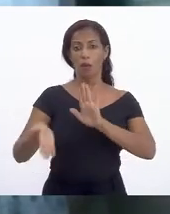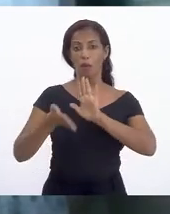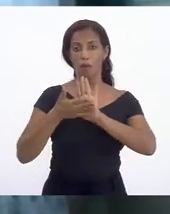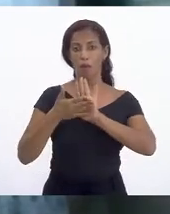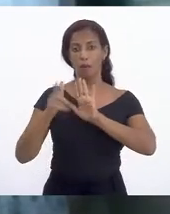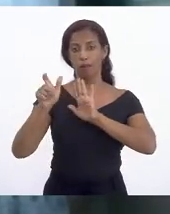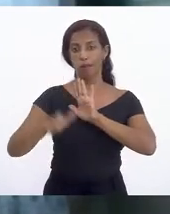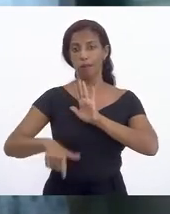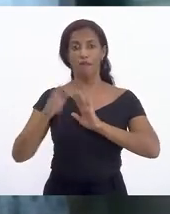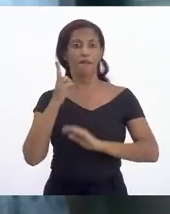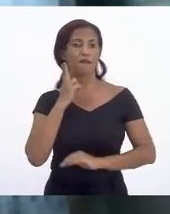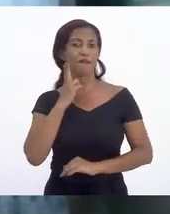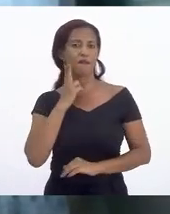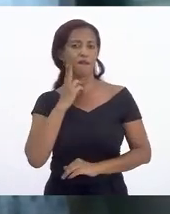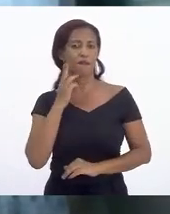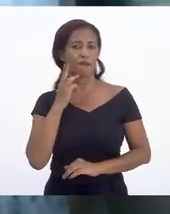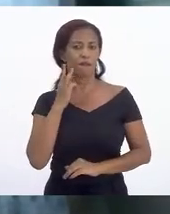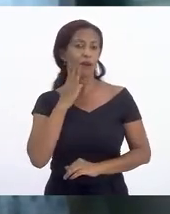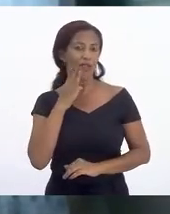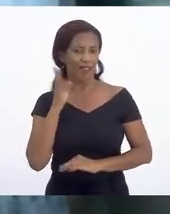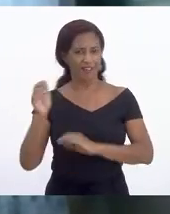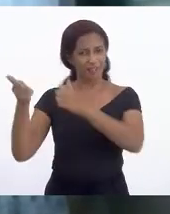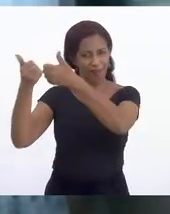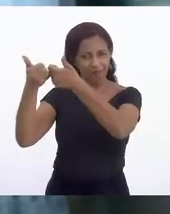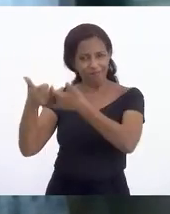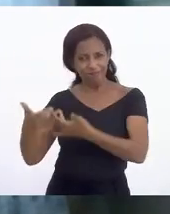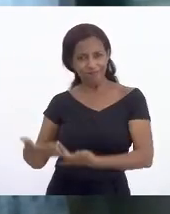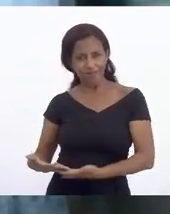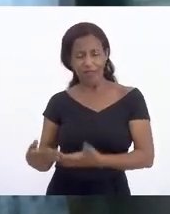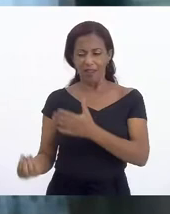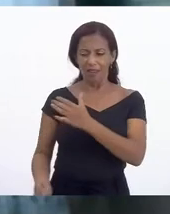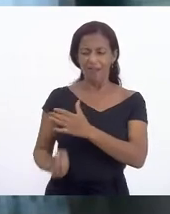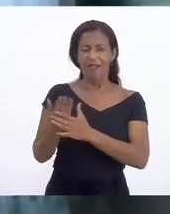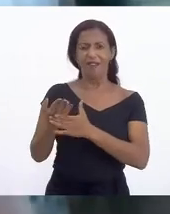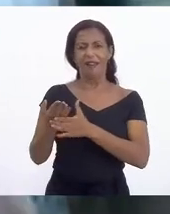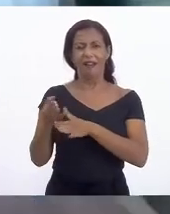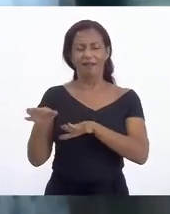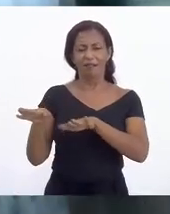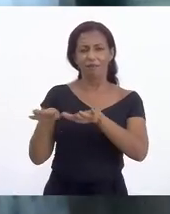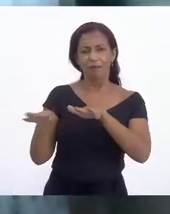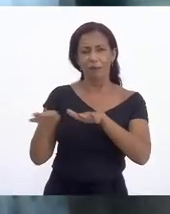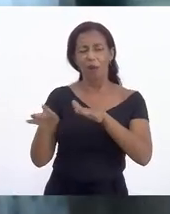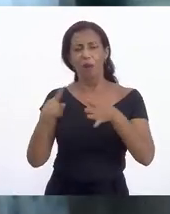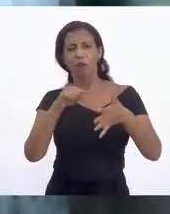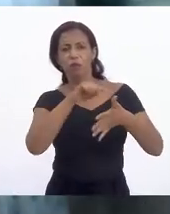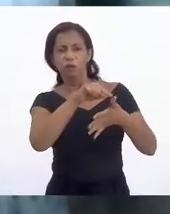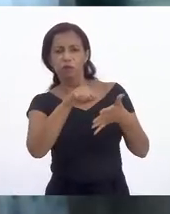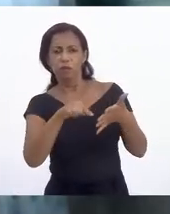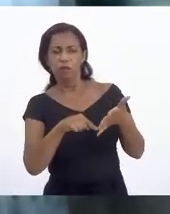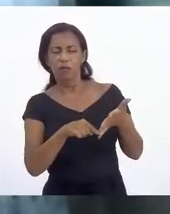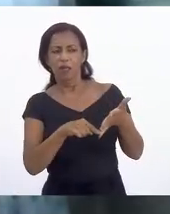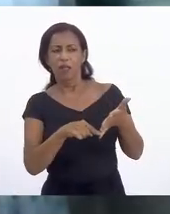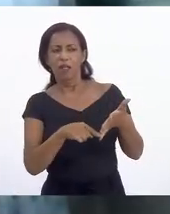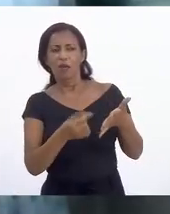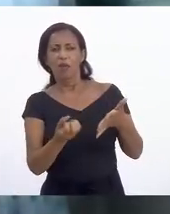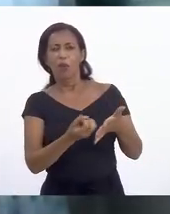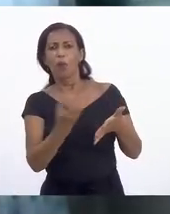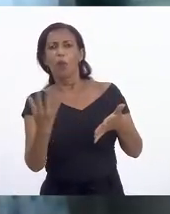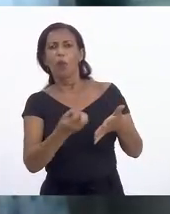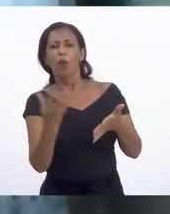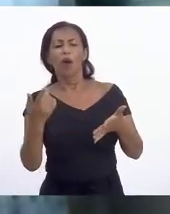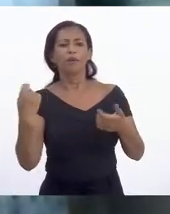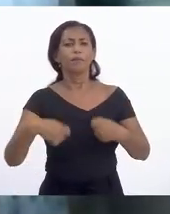Valdeque, o autor, já explicou bem, criar essa plataforma, identificar a demanda, socializar